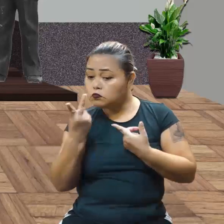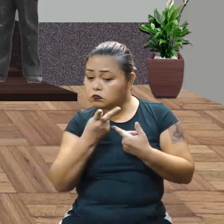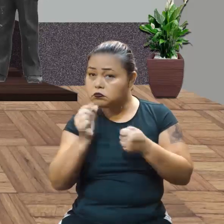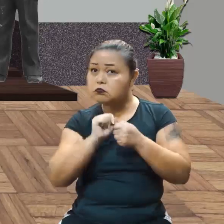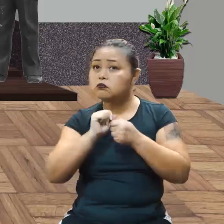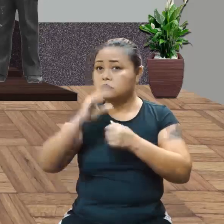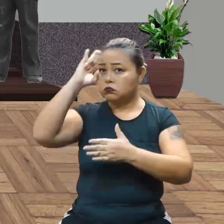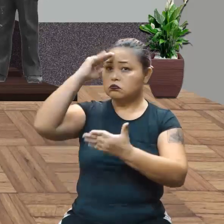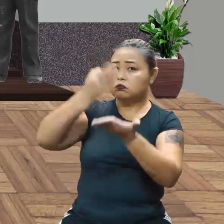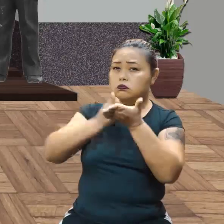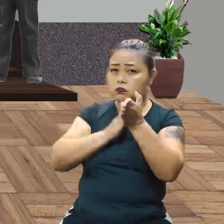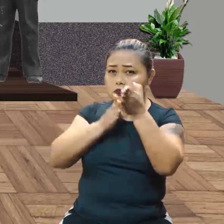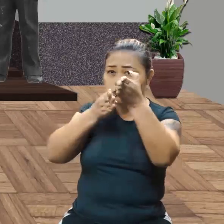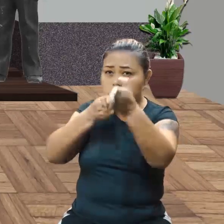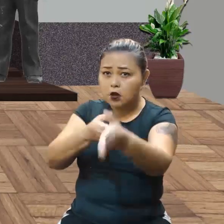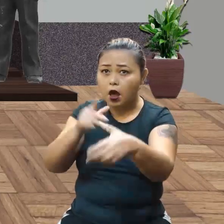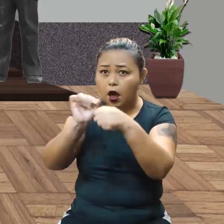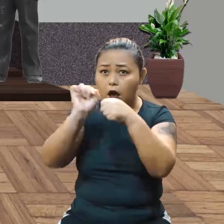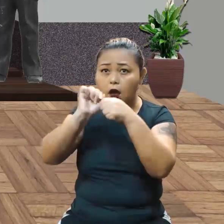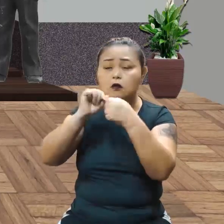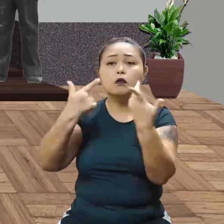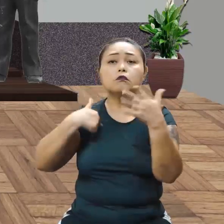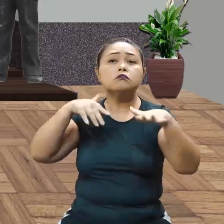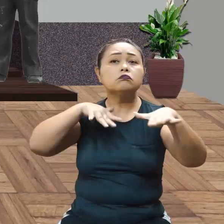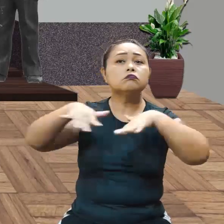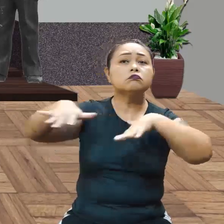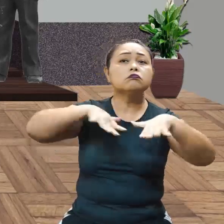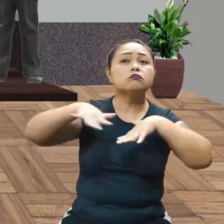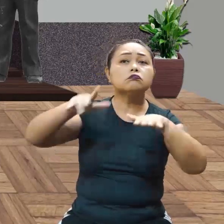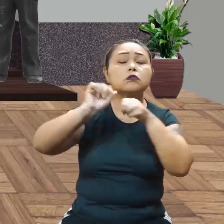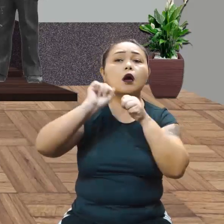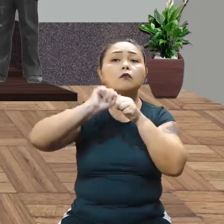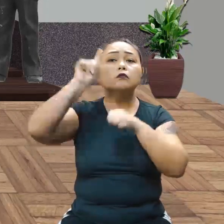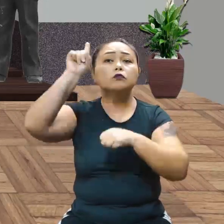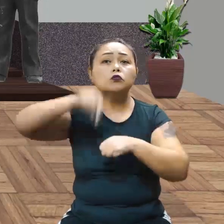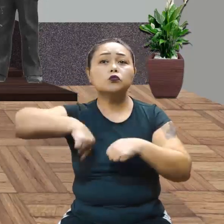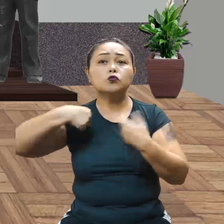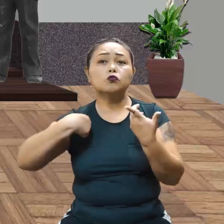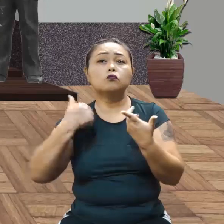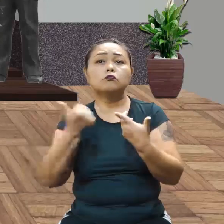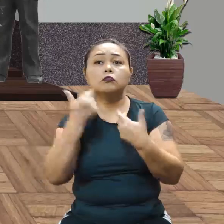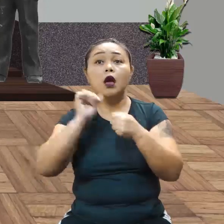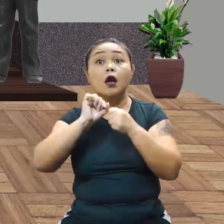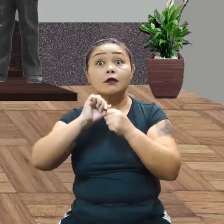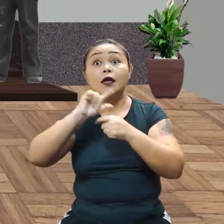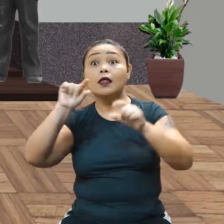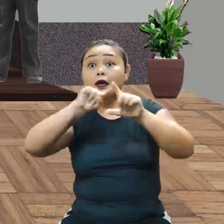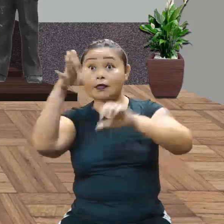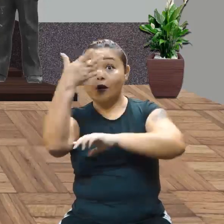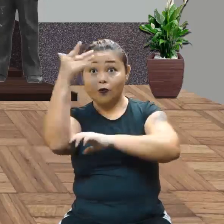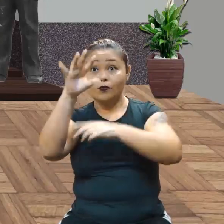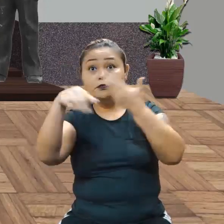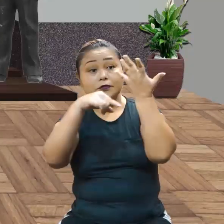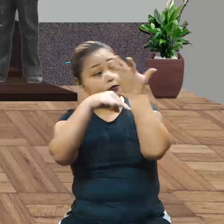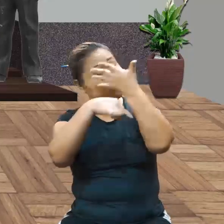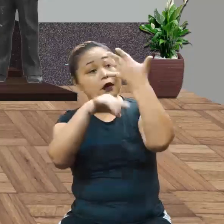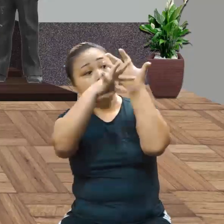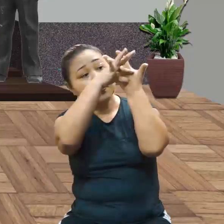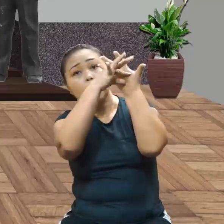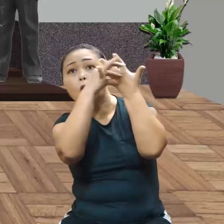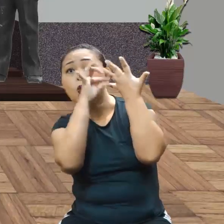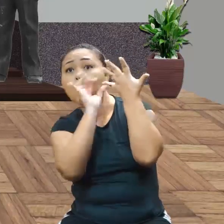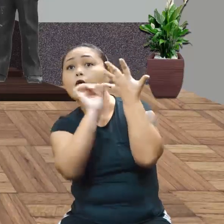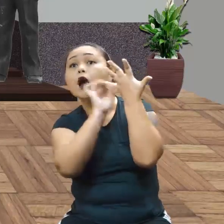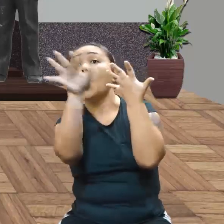positivista. O movimento positivista é esse que deu aquela frase na bandeira brasileira, ordem e progresso. Lembra? Ordem e progresso, lá